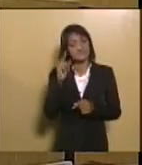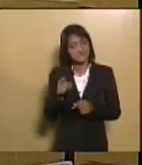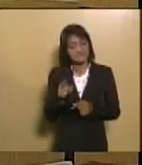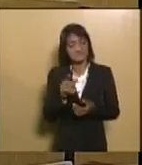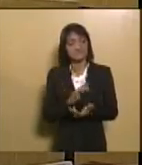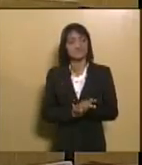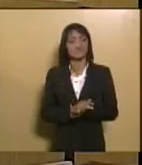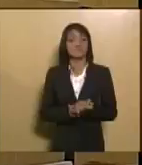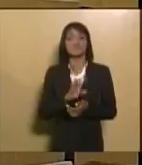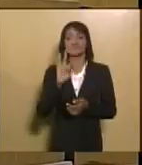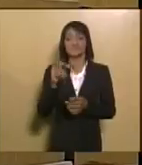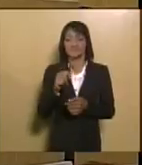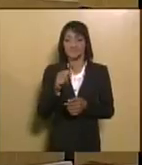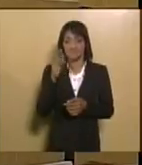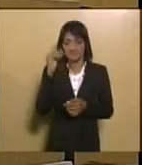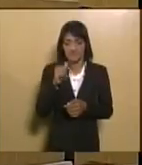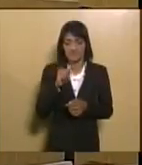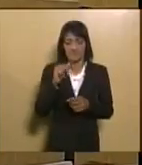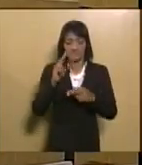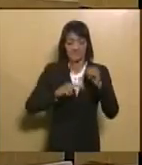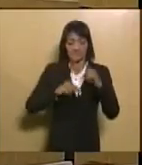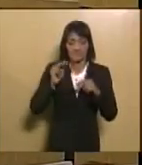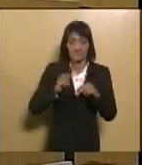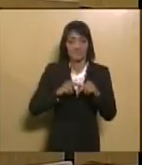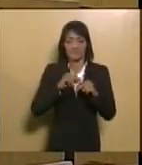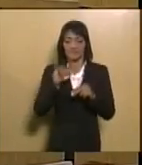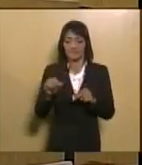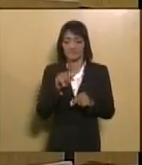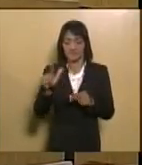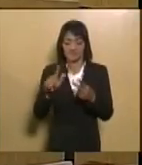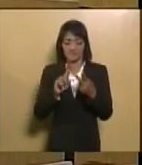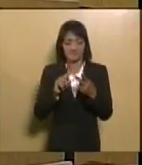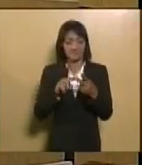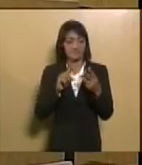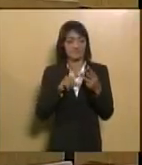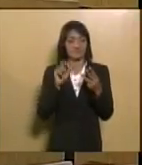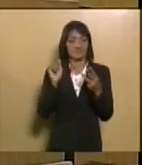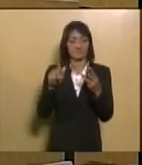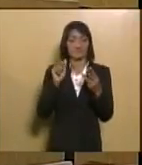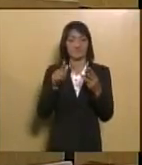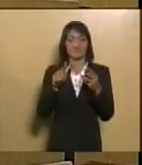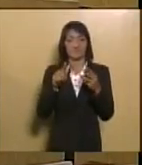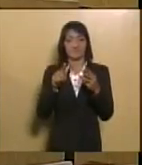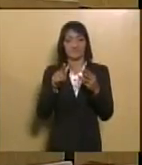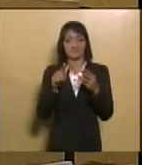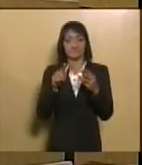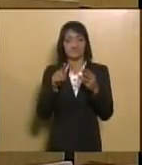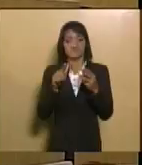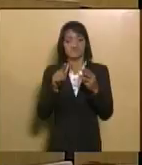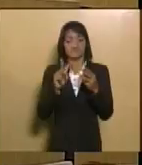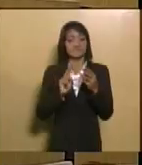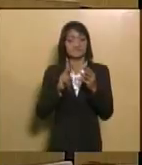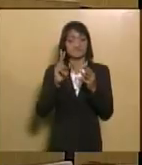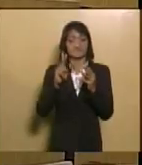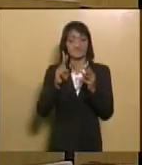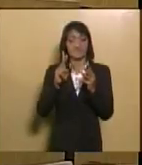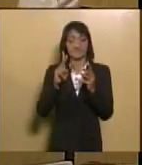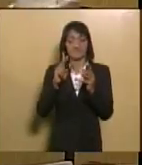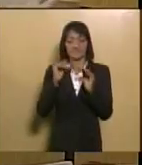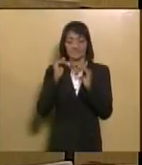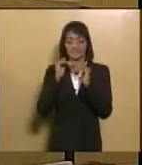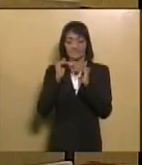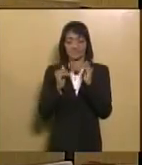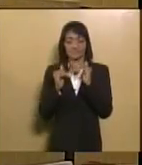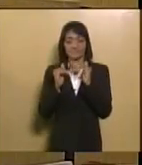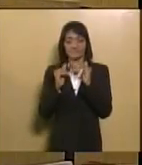que os meses de junho, julho e agosto, a receita cai comparado ao mês anterior. Mas não é nada